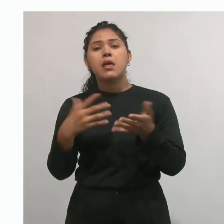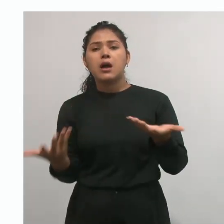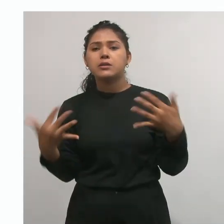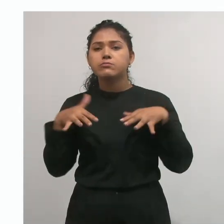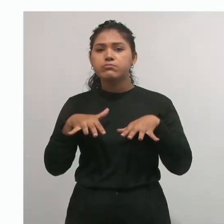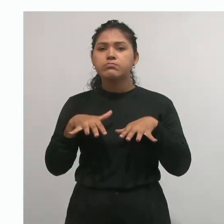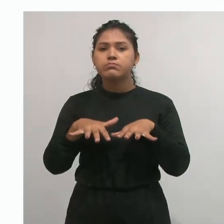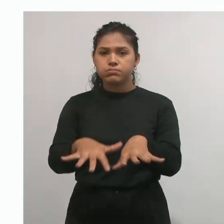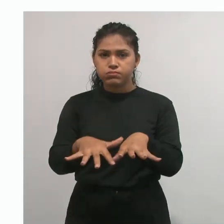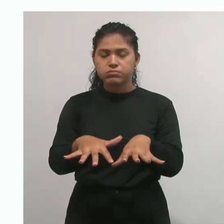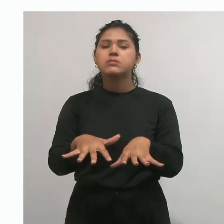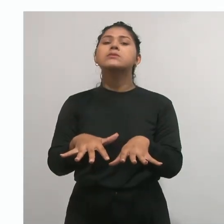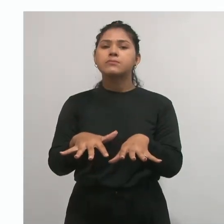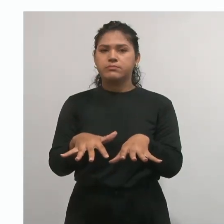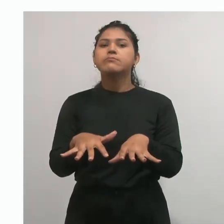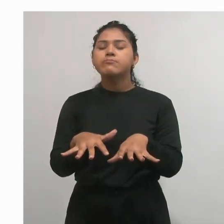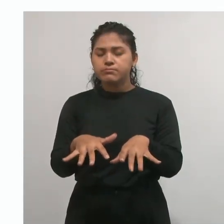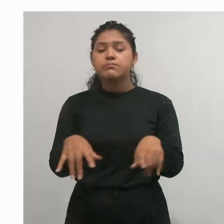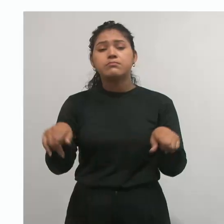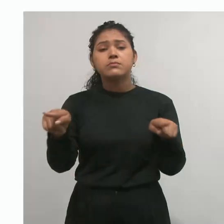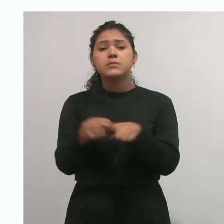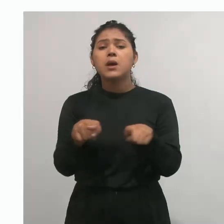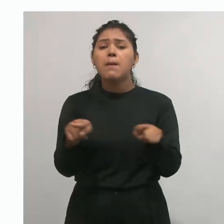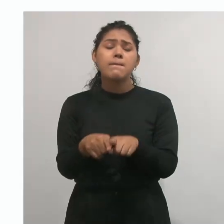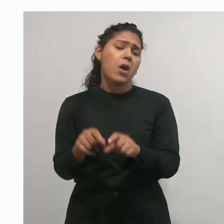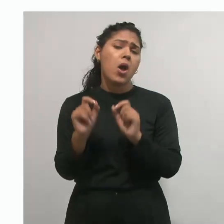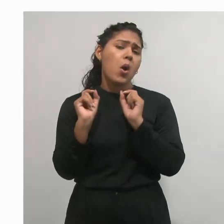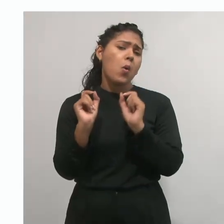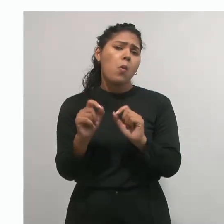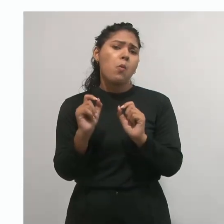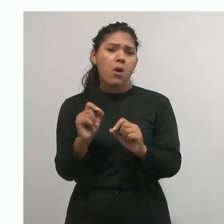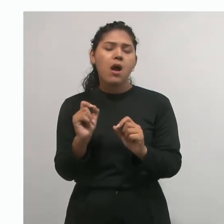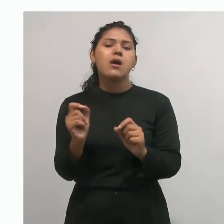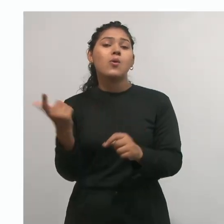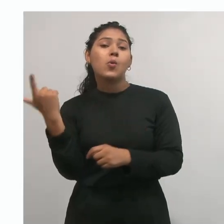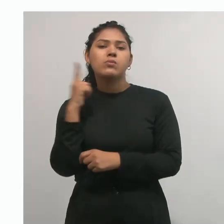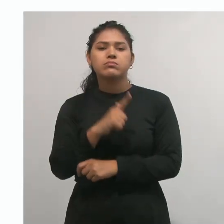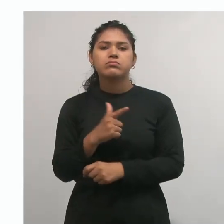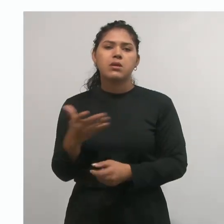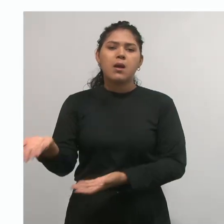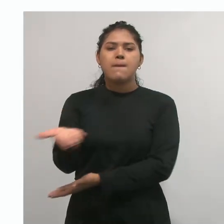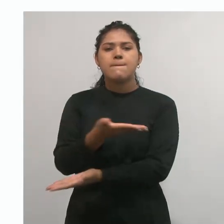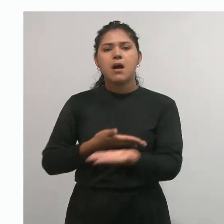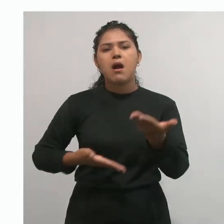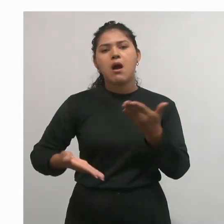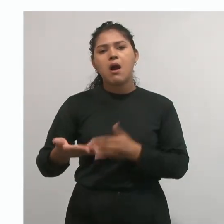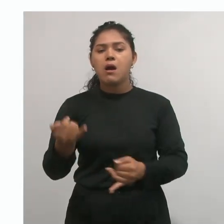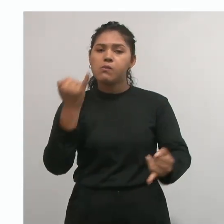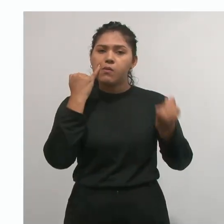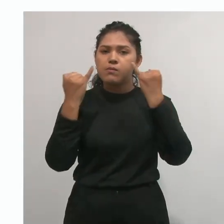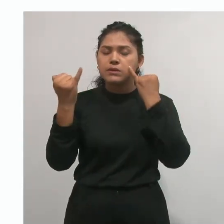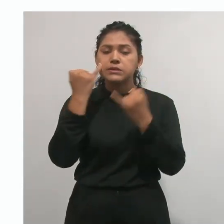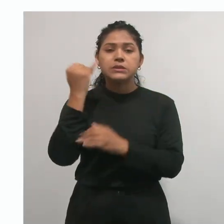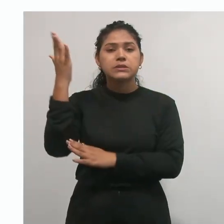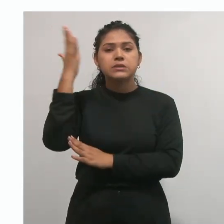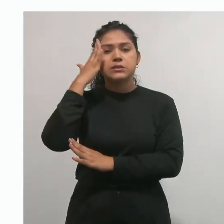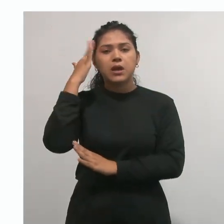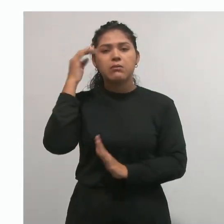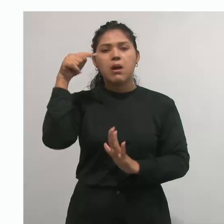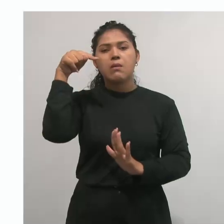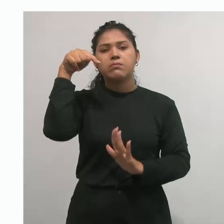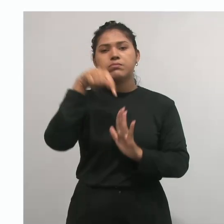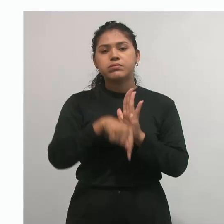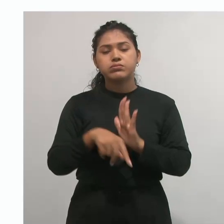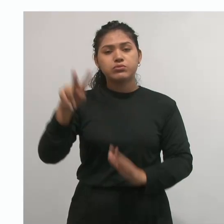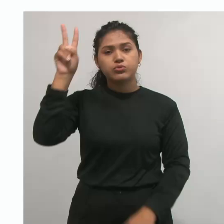incluir aí e proporcionar, né, também buscar e conhecer as